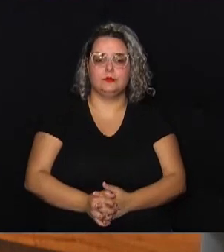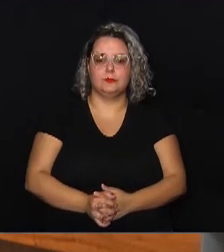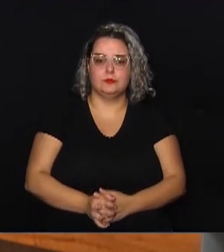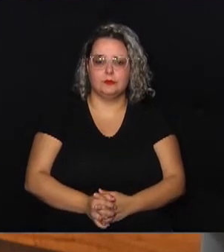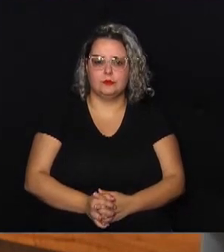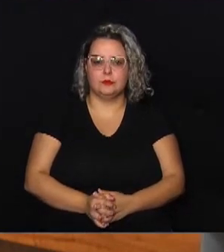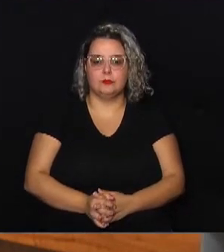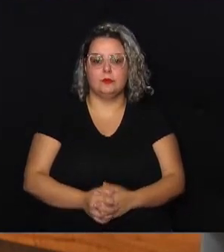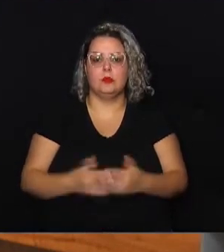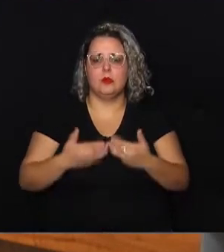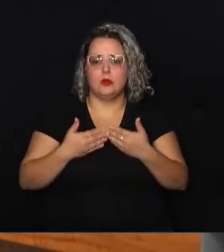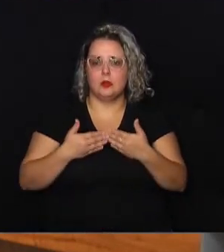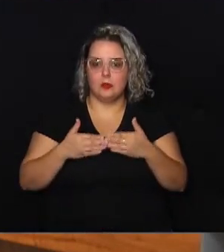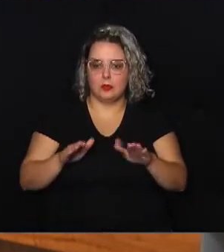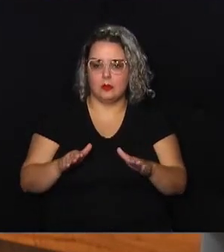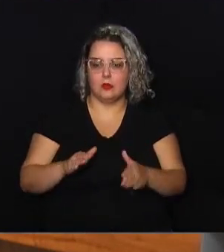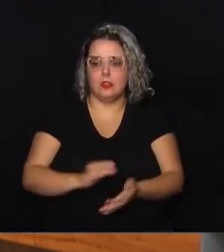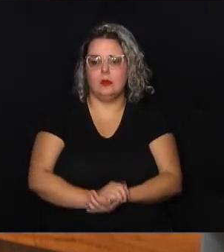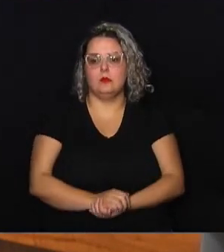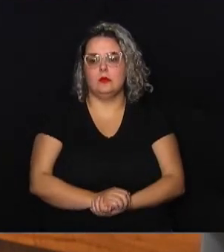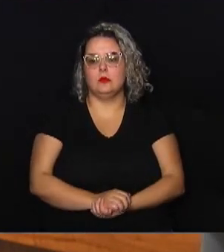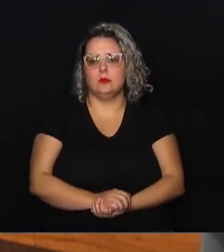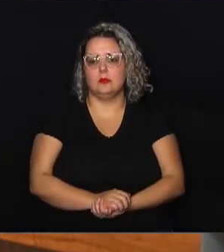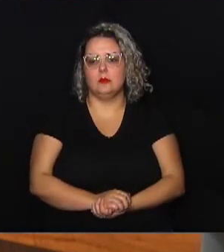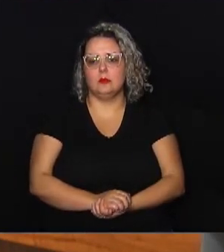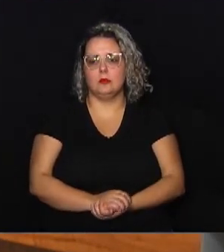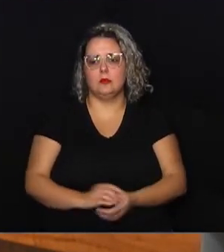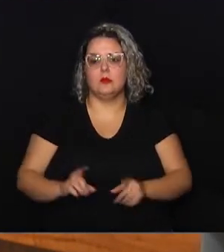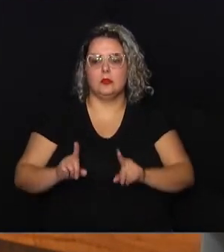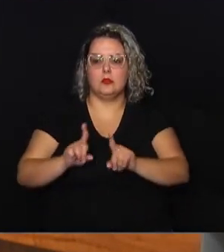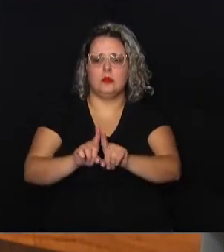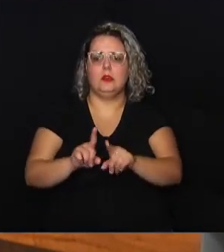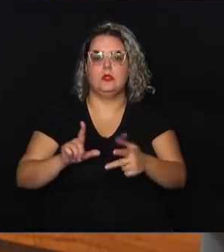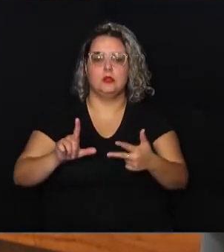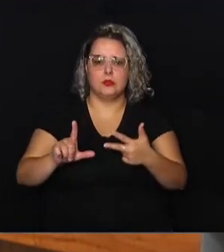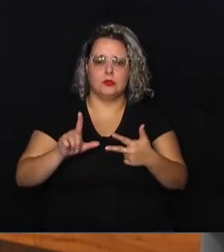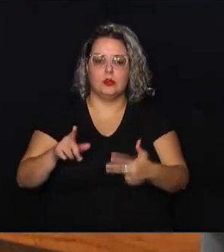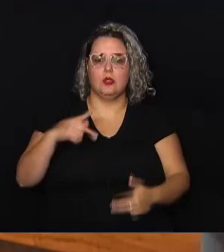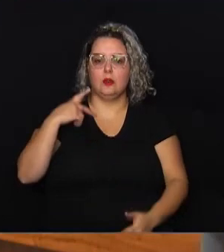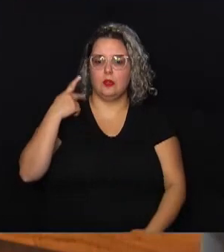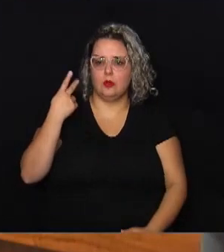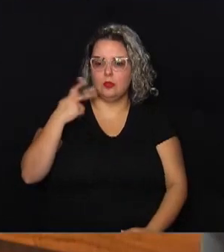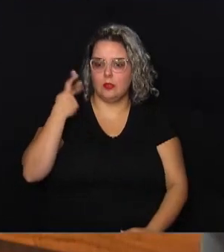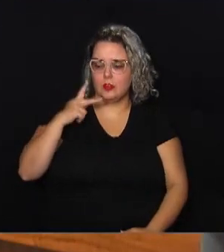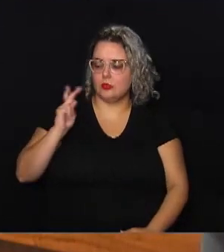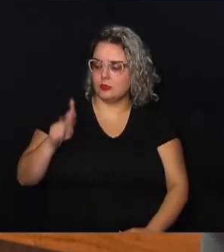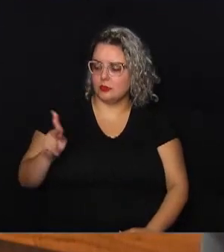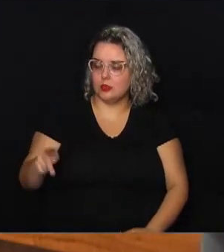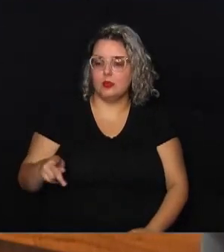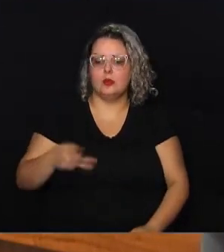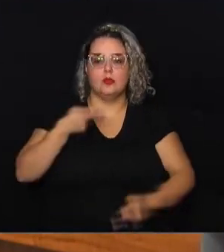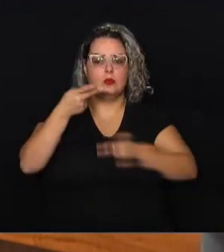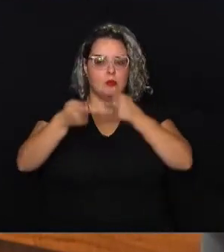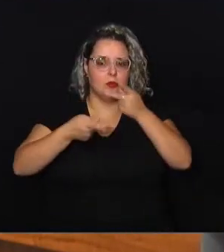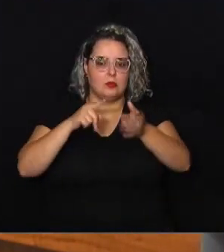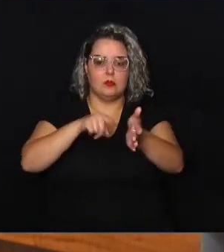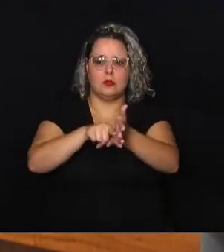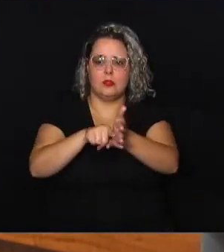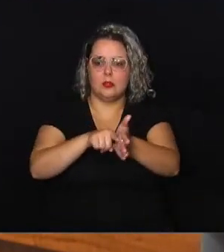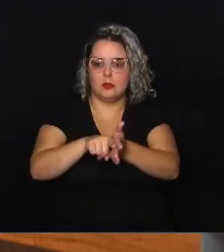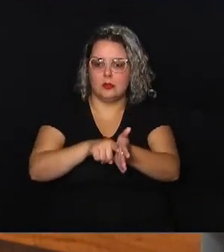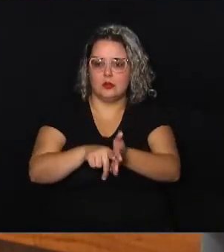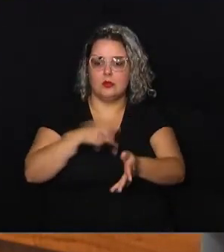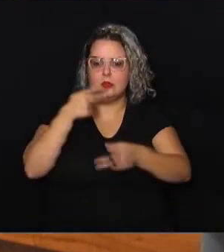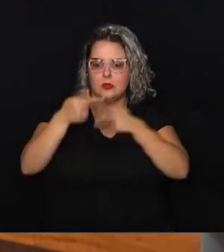vou passar a palavra para o meu companheiro de legislativo, o professor Alberto, para que faça os seus questionamentos,